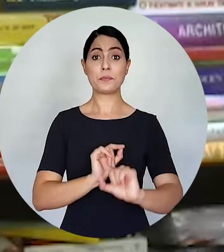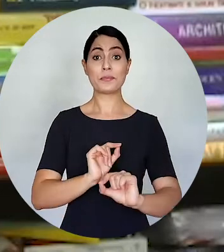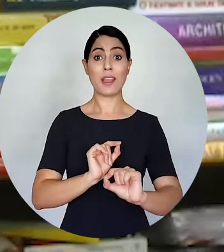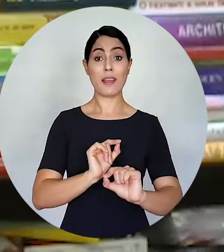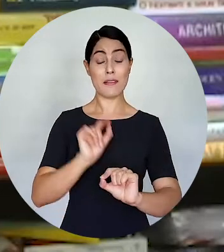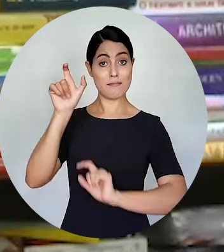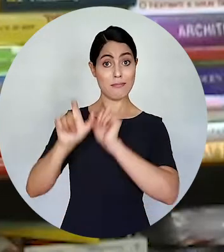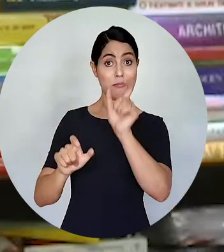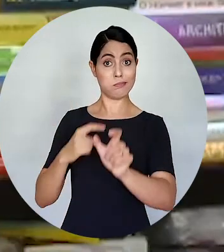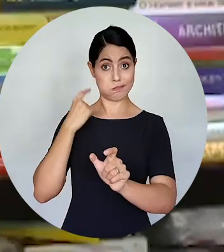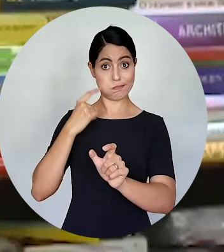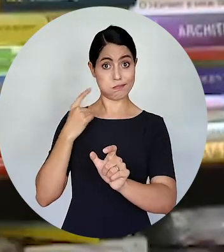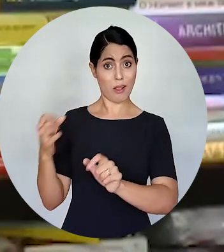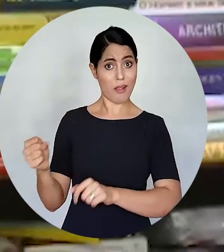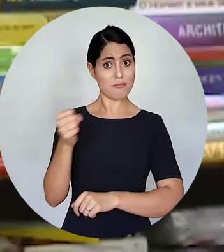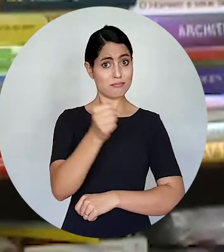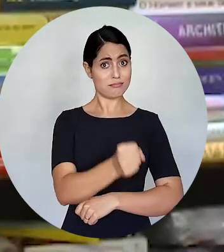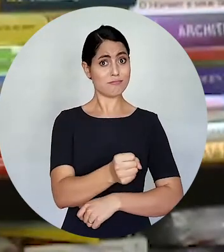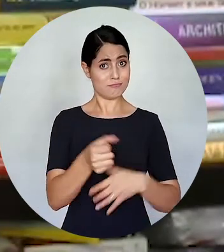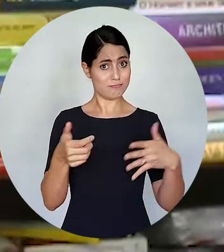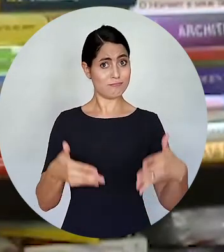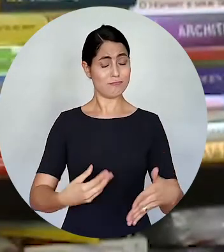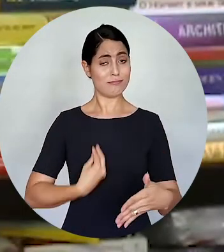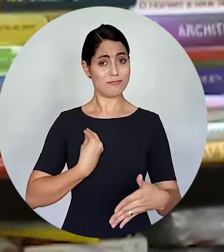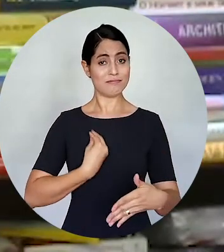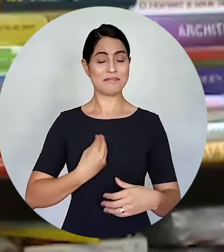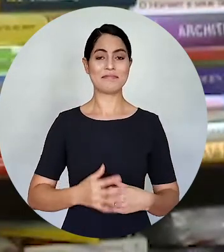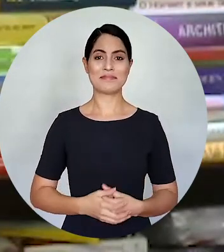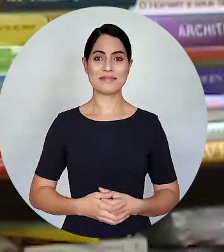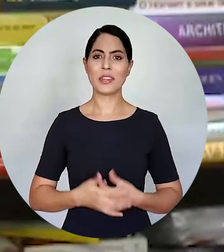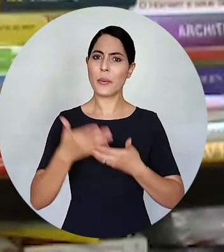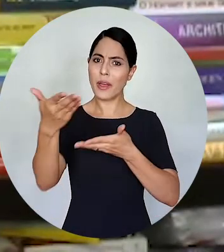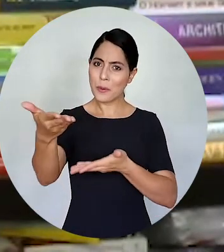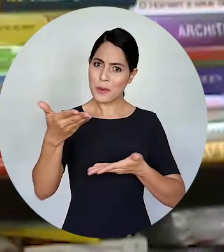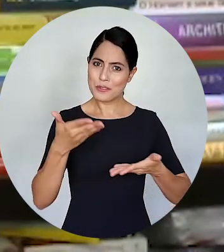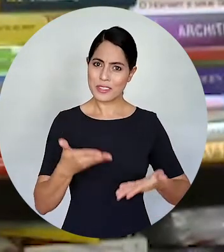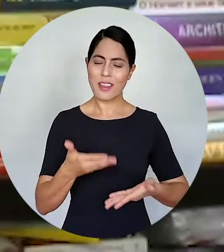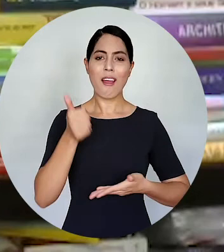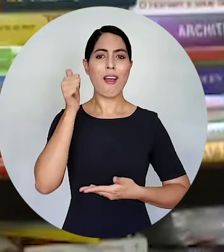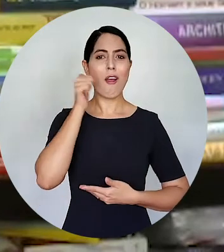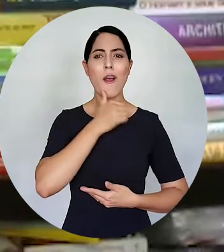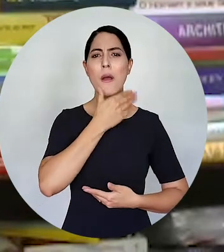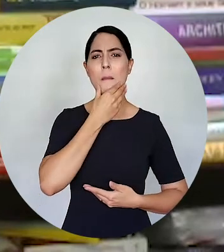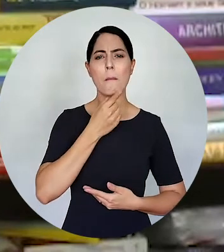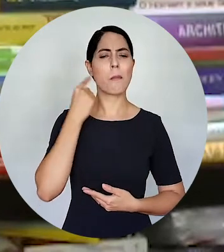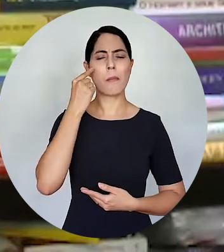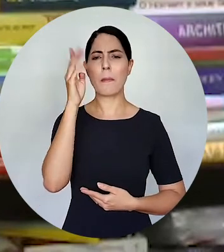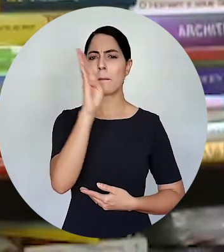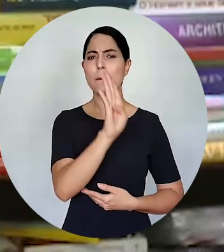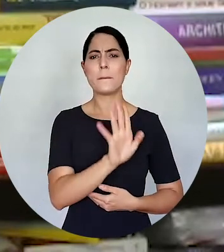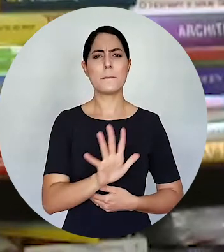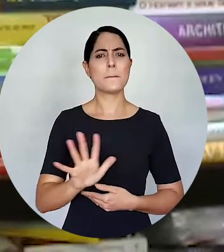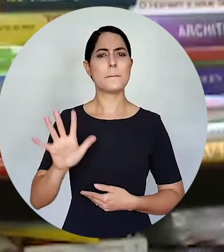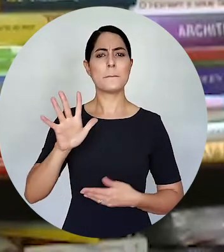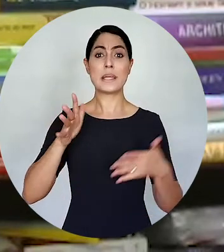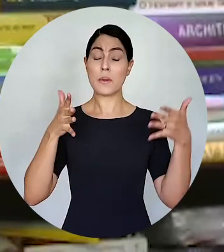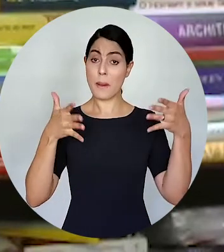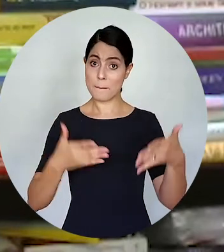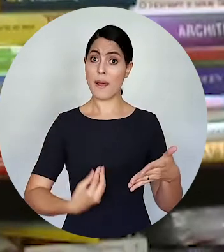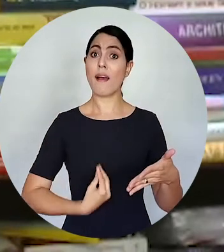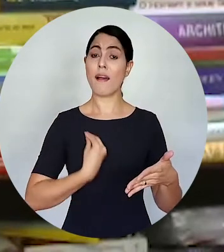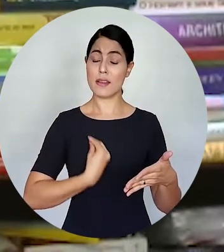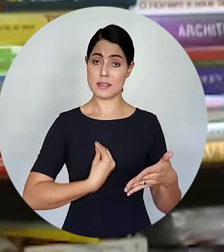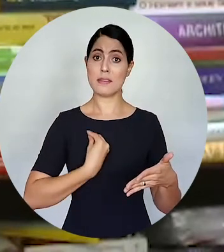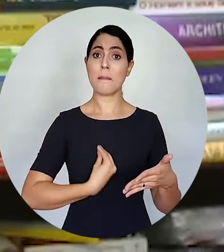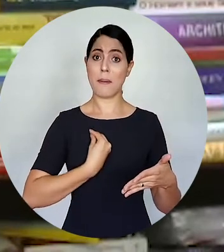participação dos advogados. Então, eu gostaria de convocar os advogados e as advogadas brasileiros